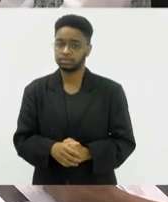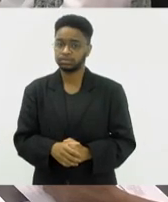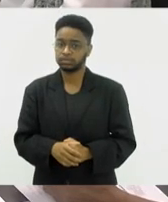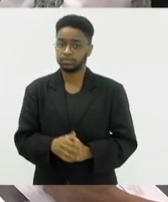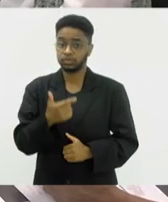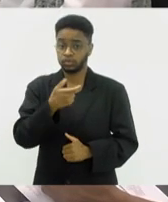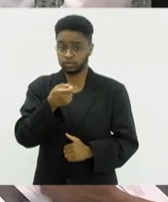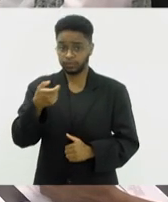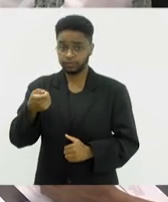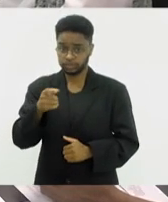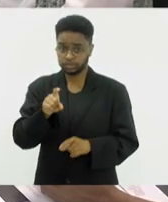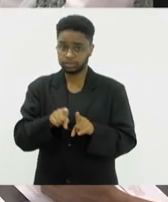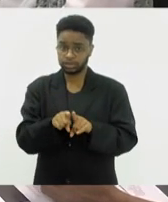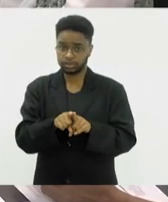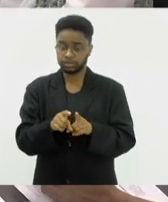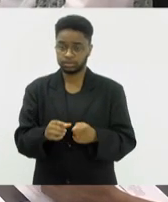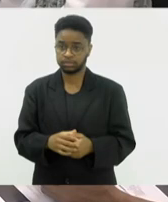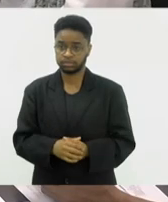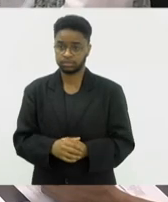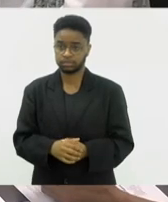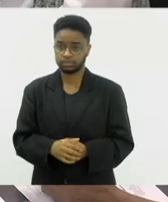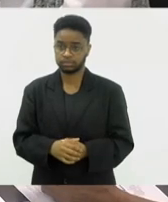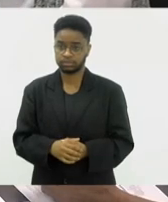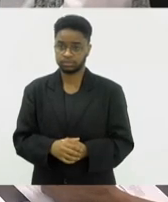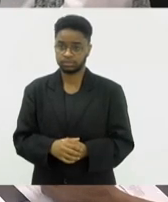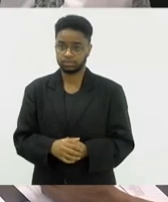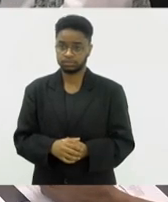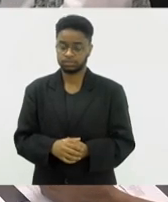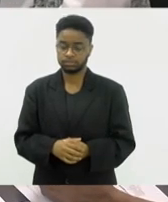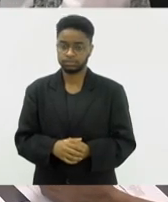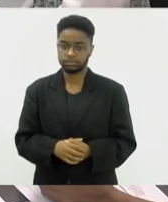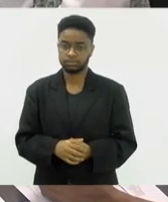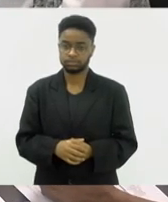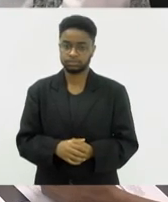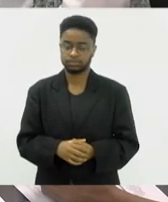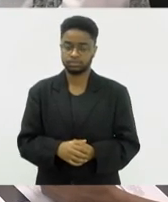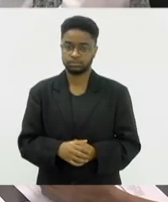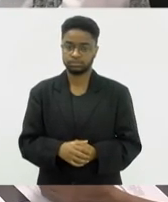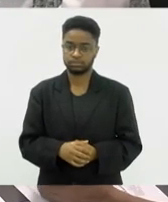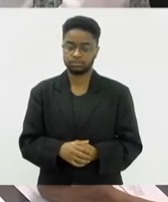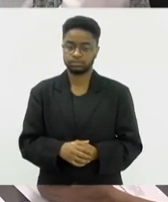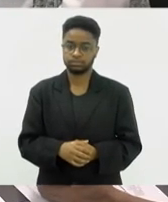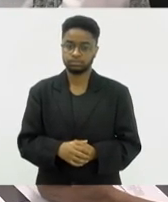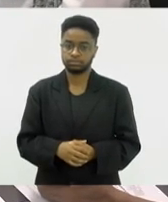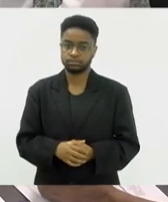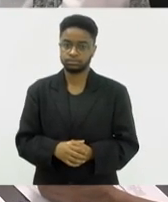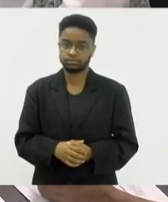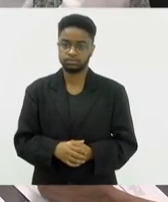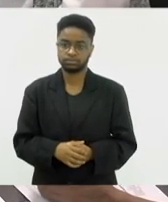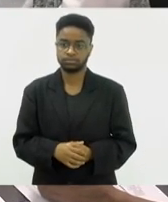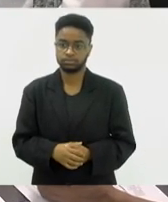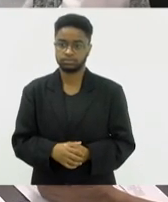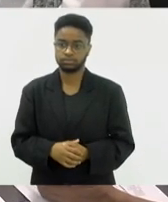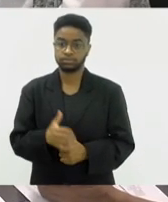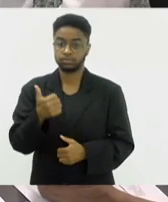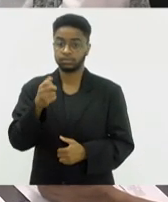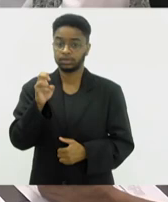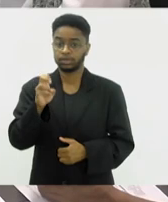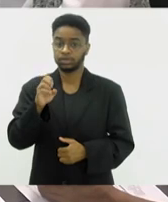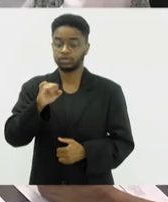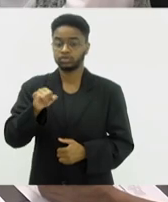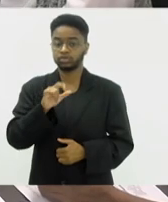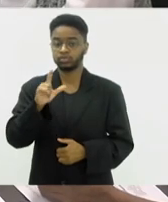de 2020. 2020, também é depois da pandemia. É, ela é de 15 de julho